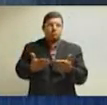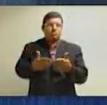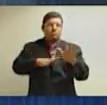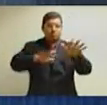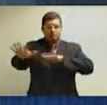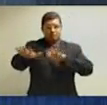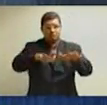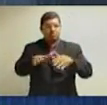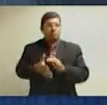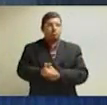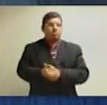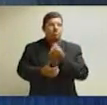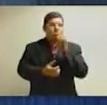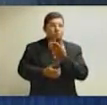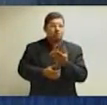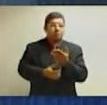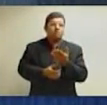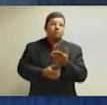as mobilizações.